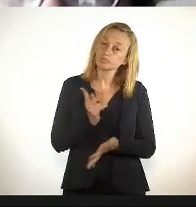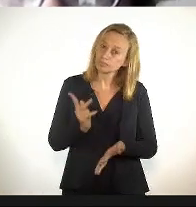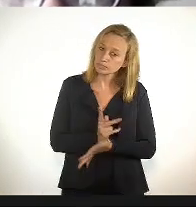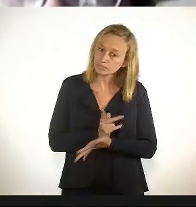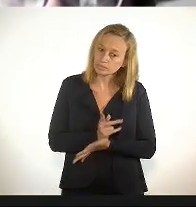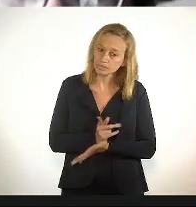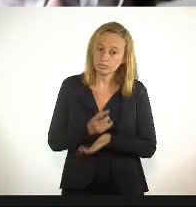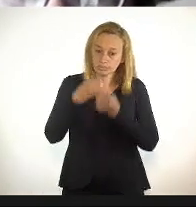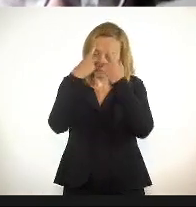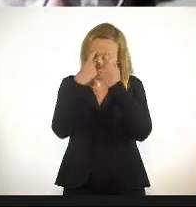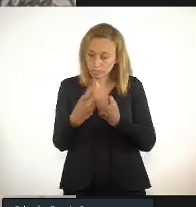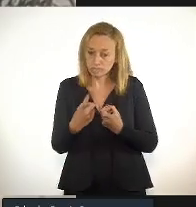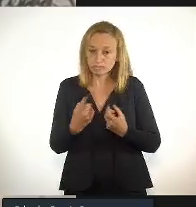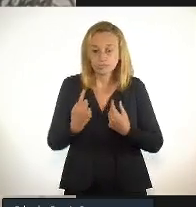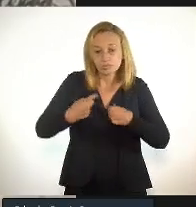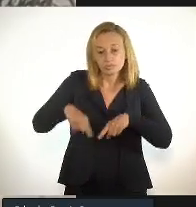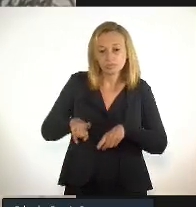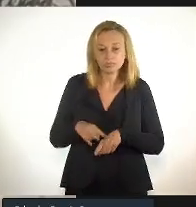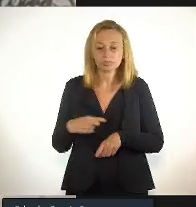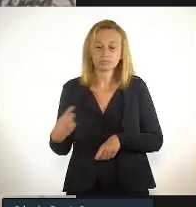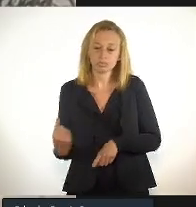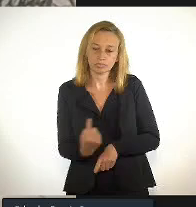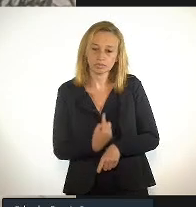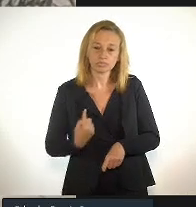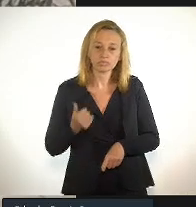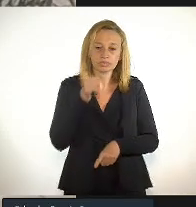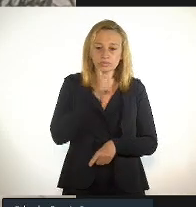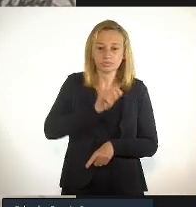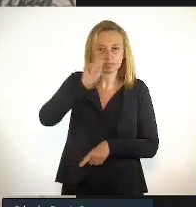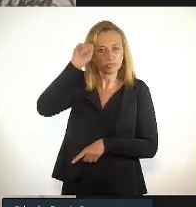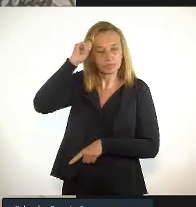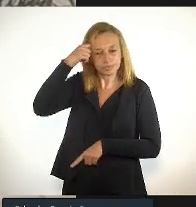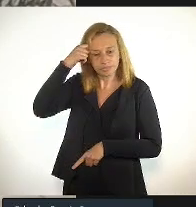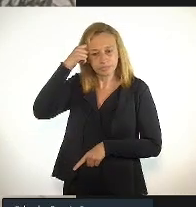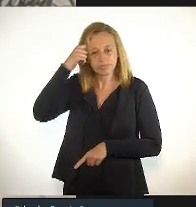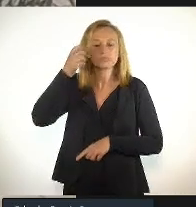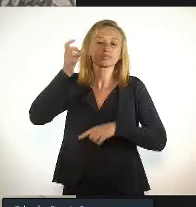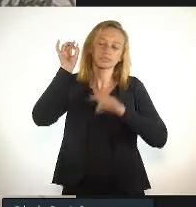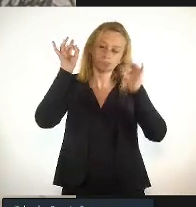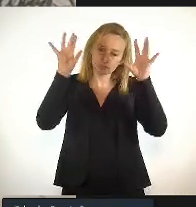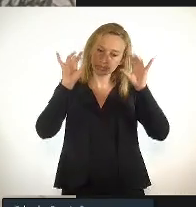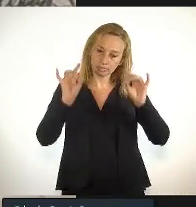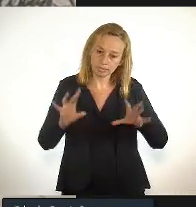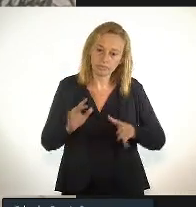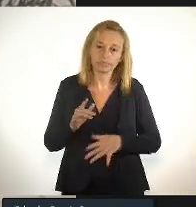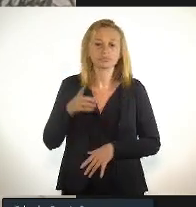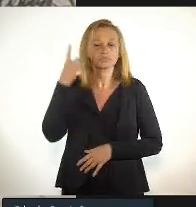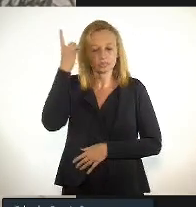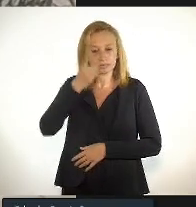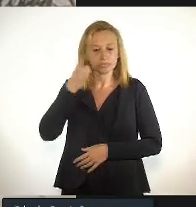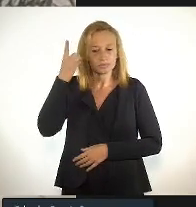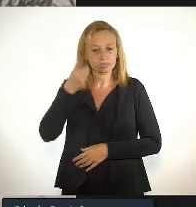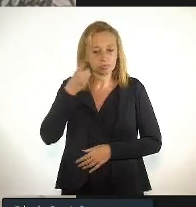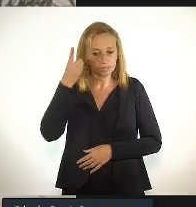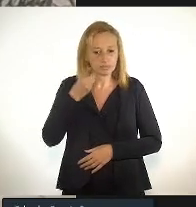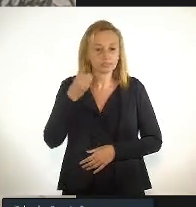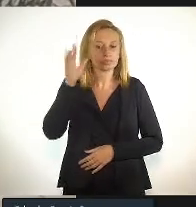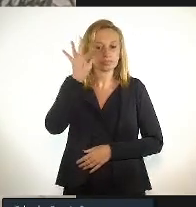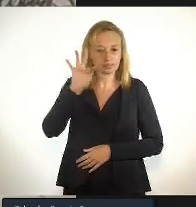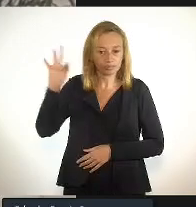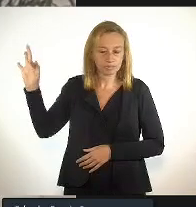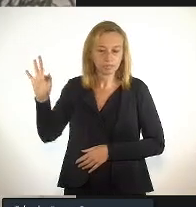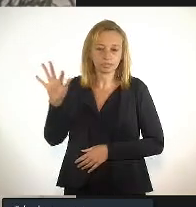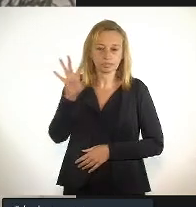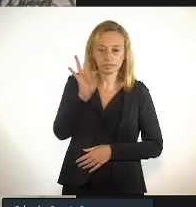muito violenta, as parlamentares pretas, em especial a deputada